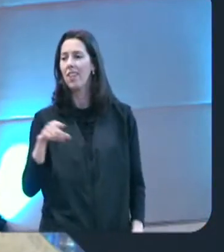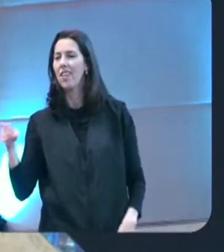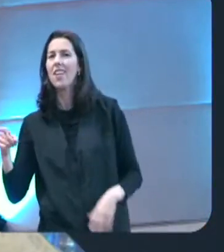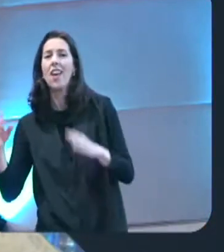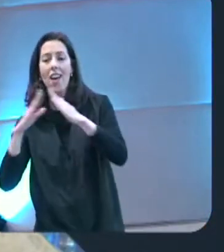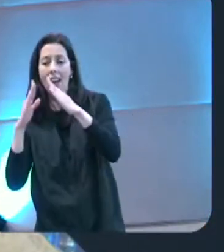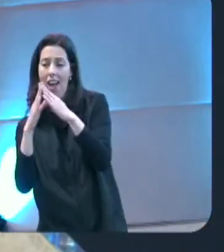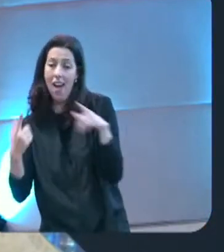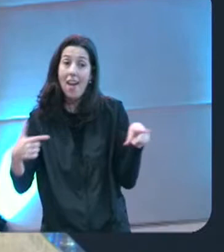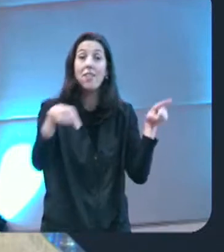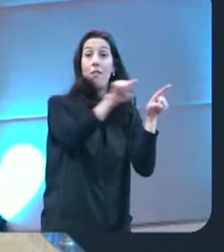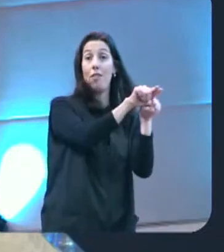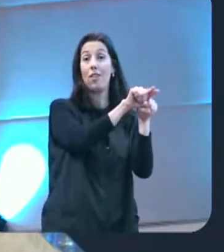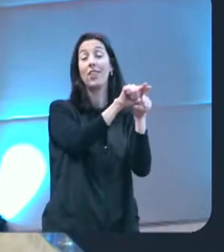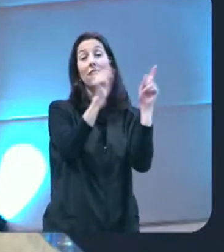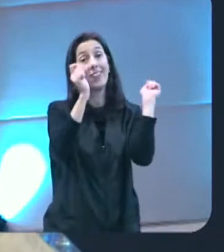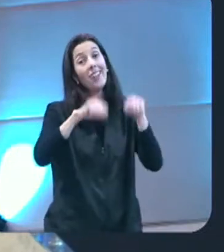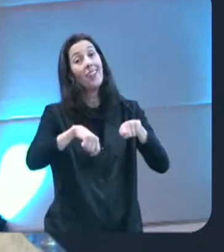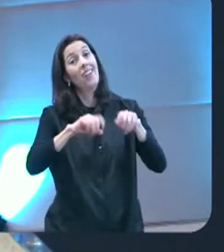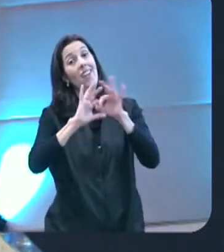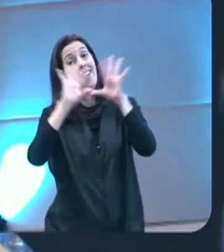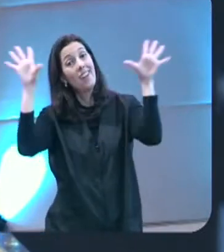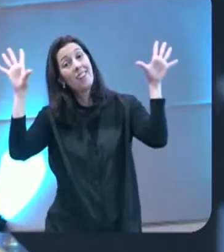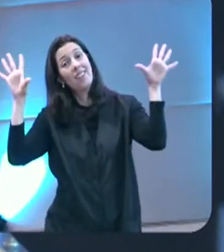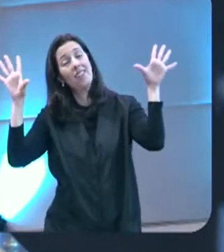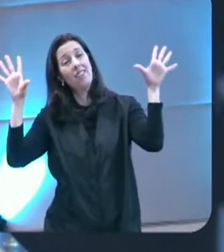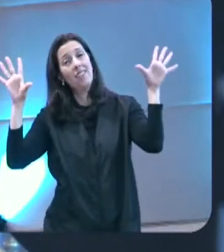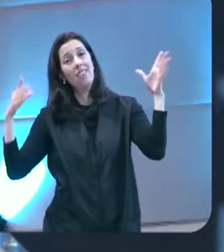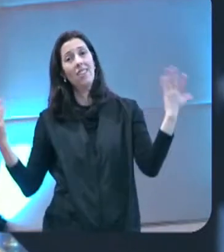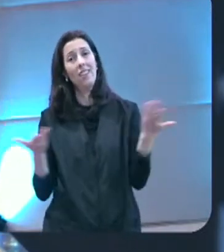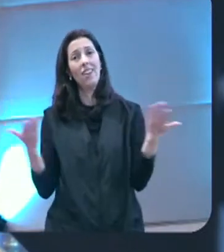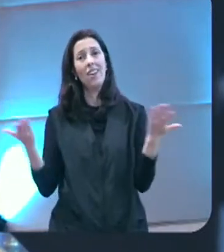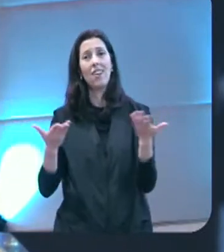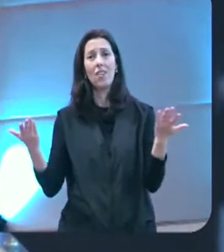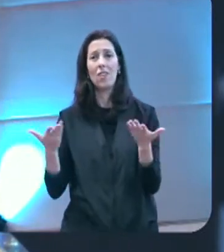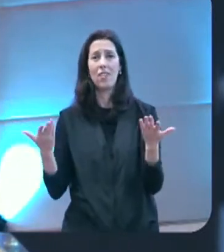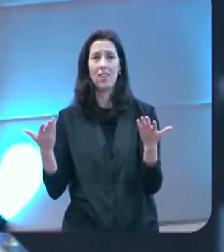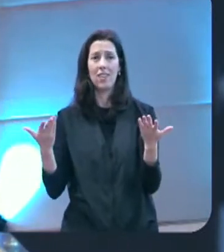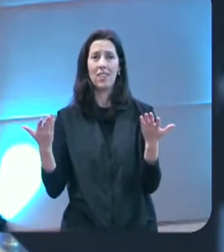sua casa. Eles poderiam voltar para